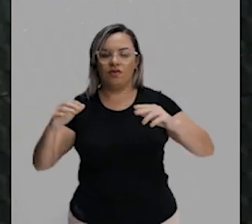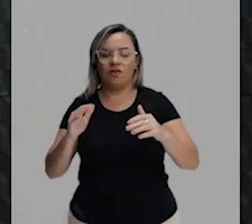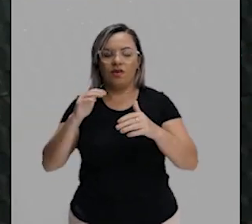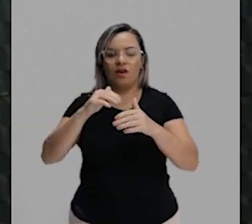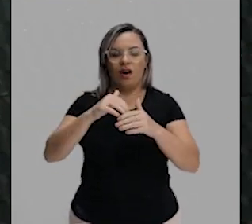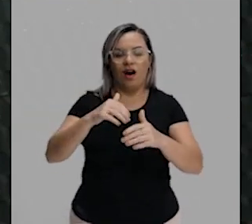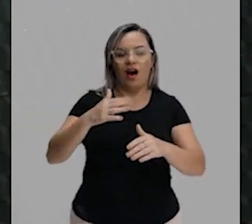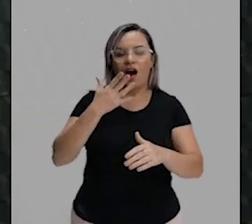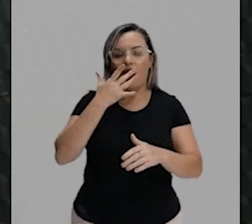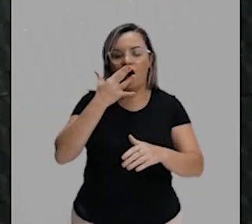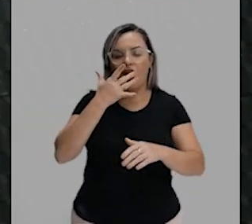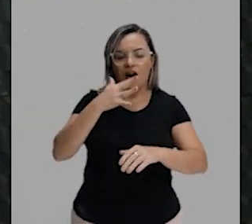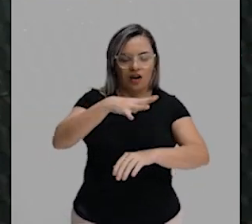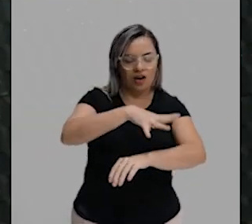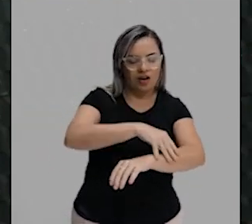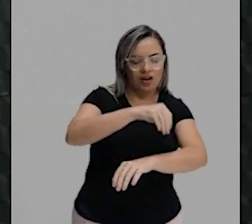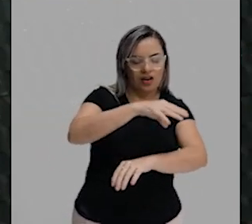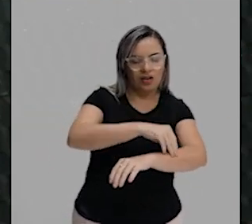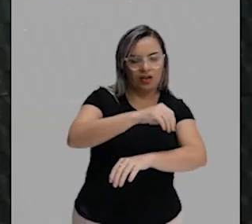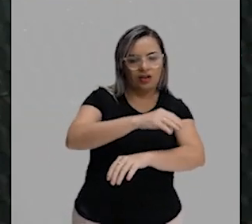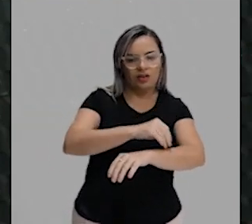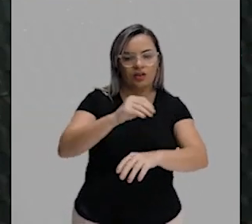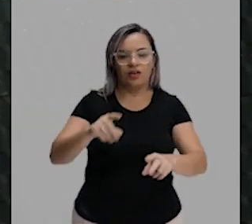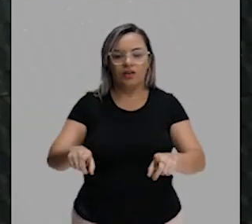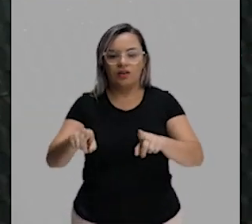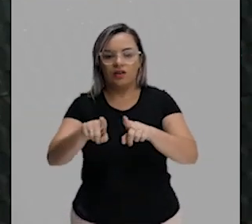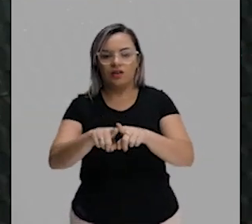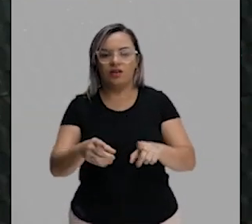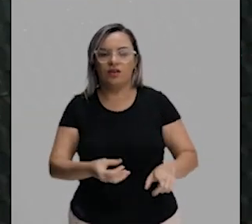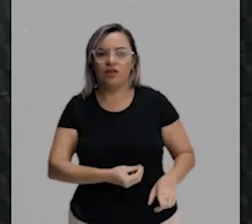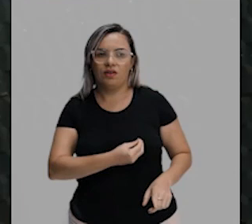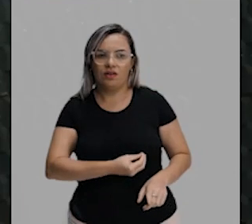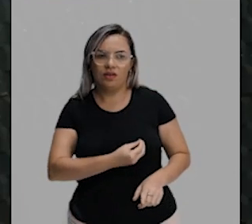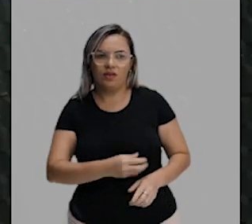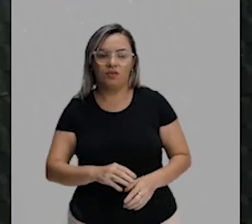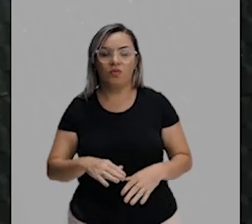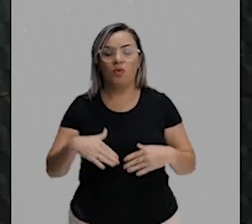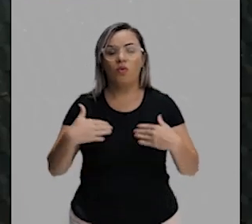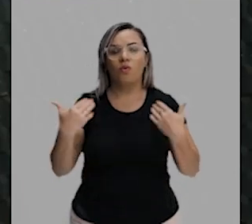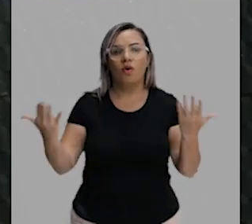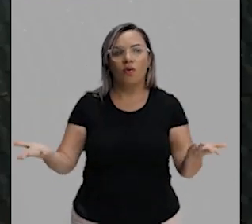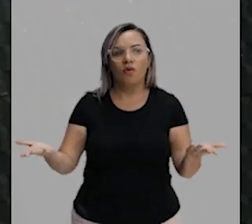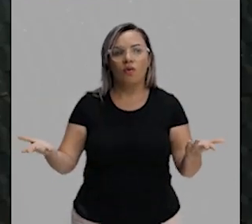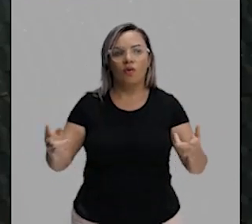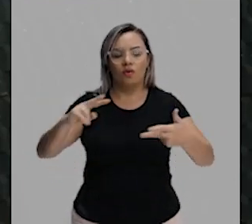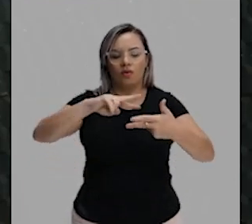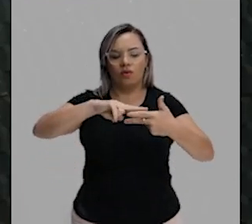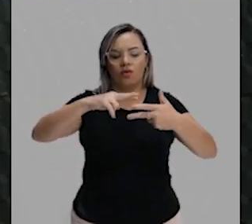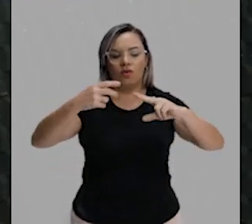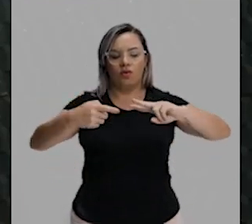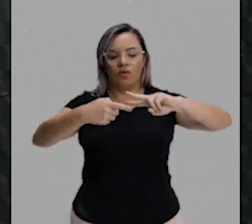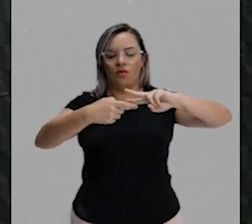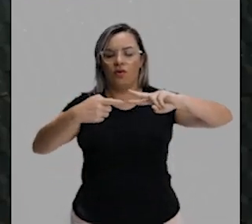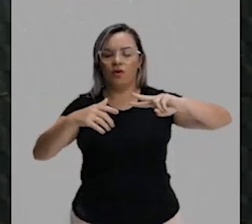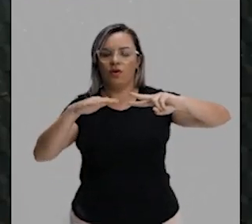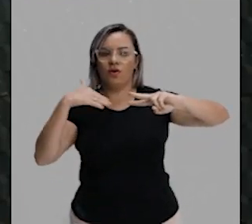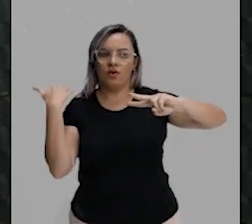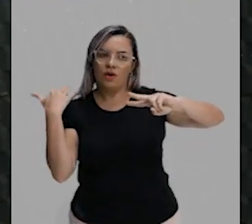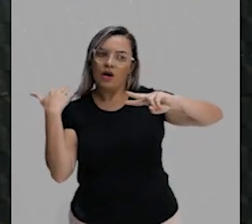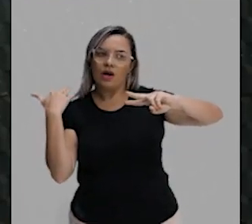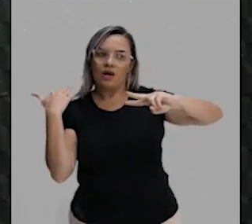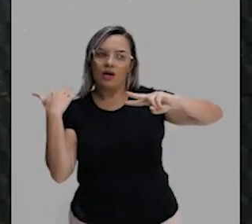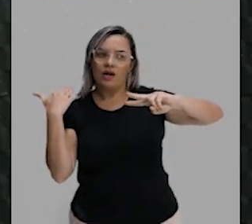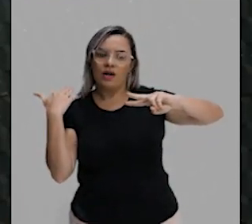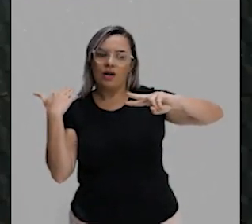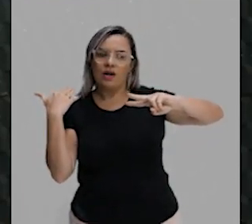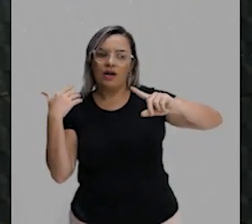quanto a sobrevivência dele. E qual é o alelo letal aqui? O alelo letal é esse alelo bem aqui, AY.